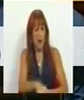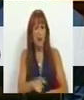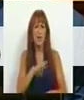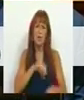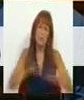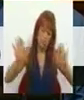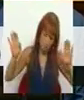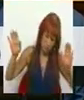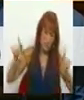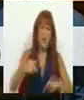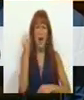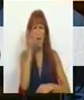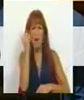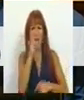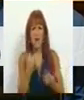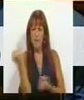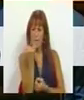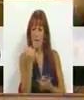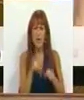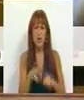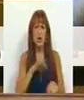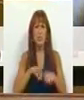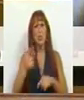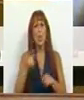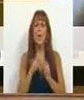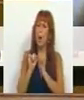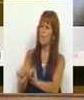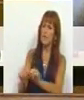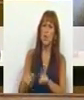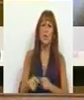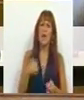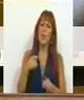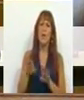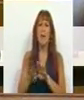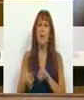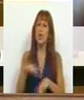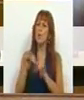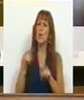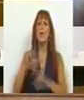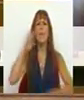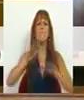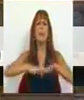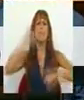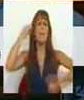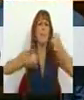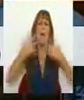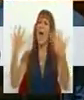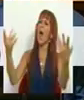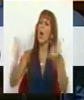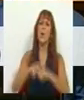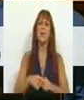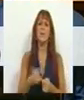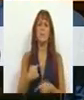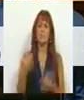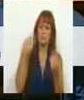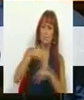porque, Sr. Deputado, hipocrisia, Sr. Deputado, é quando está na oposição andar à porta dos hospitais a fazer manifestações e agora enfiar